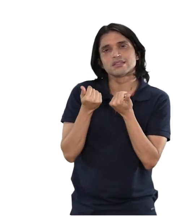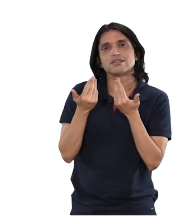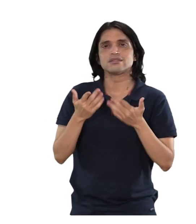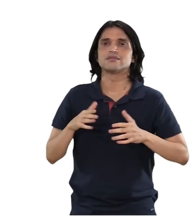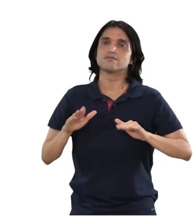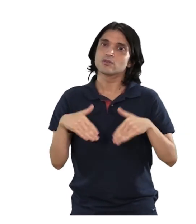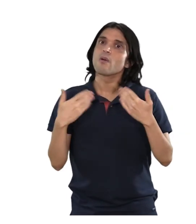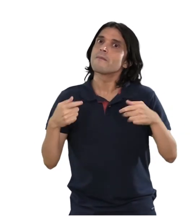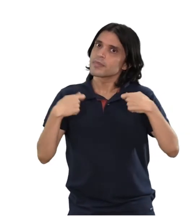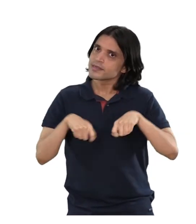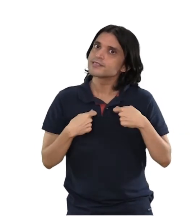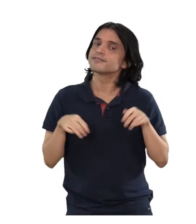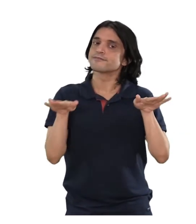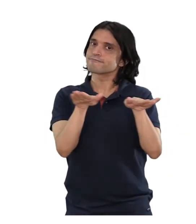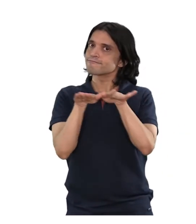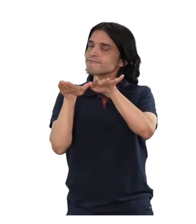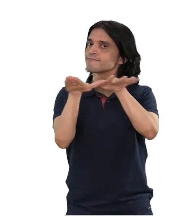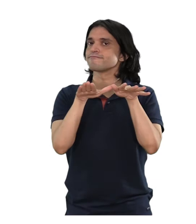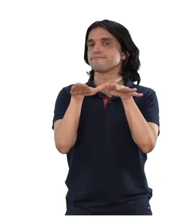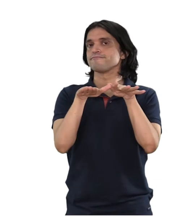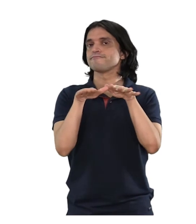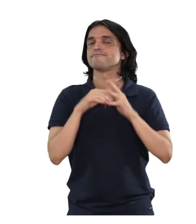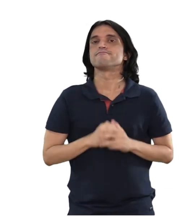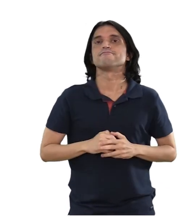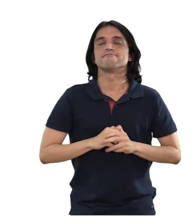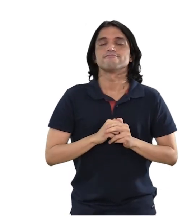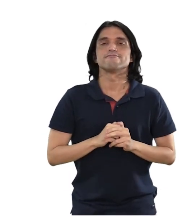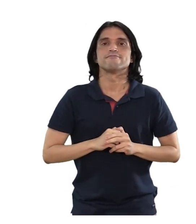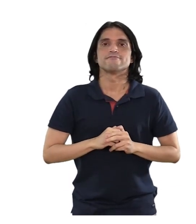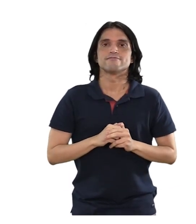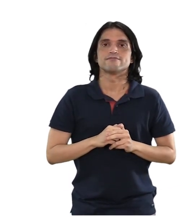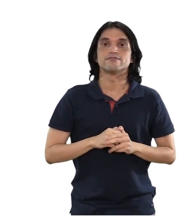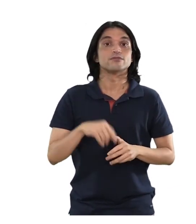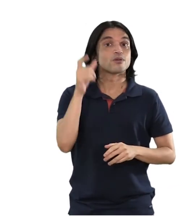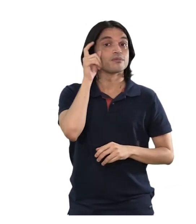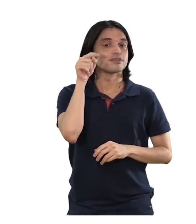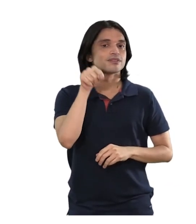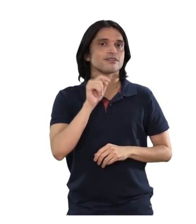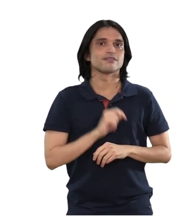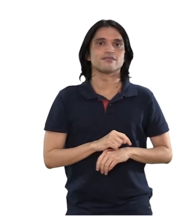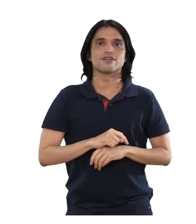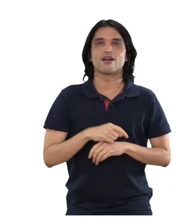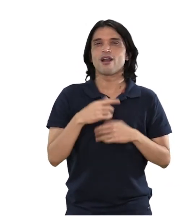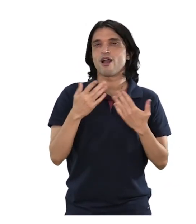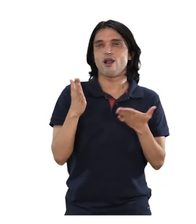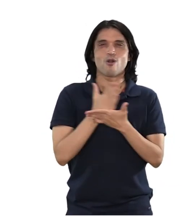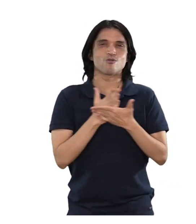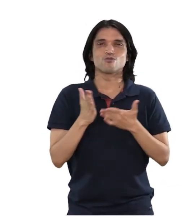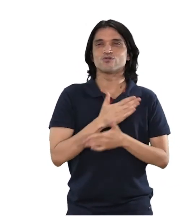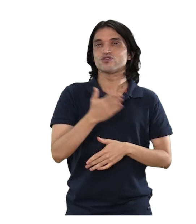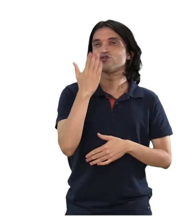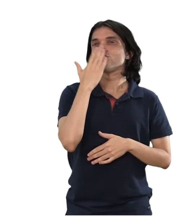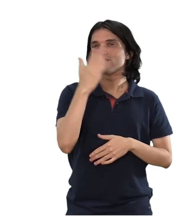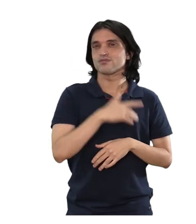Observe alguns tipos, de argumentos. Argumento de autoridade. Citação de autores,